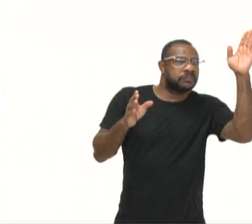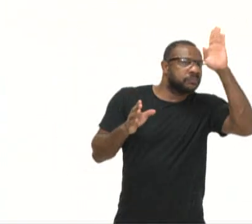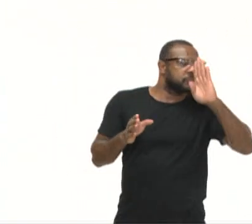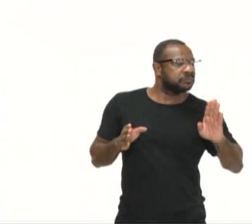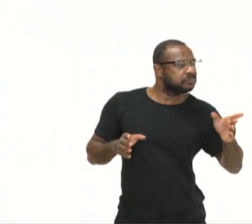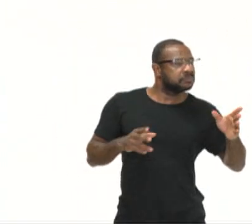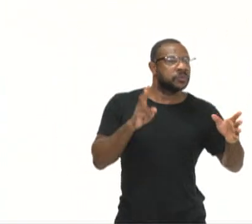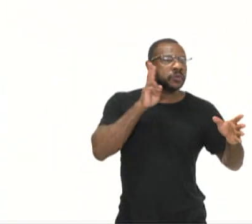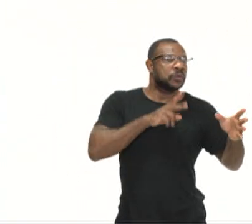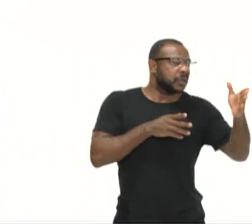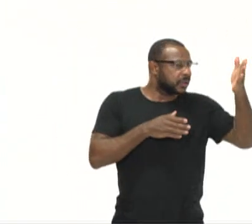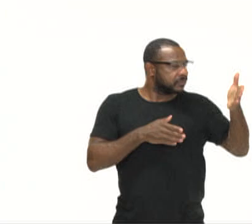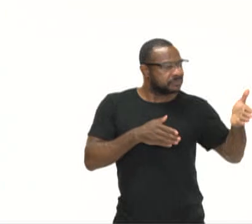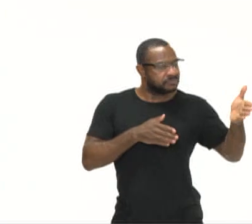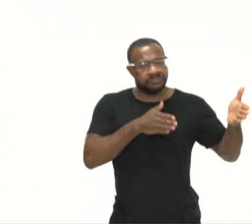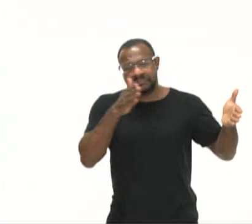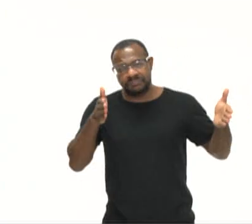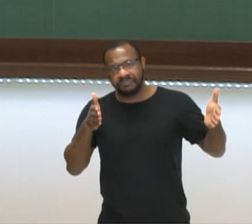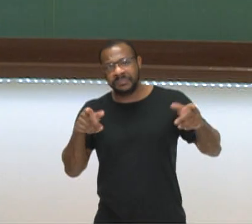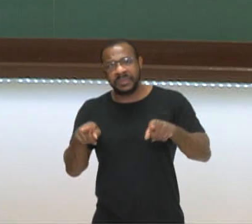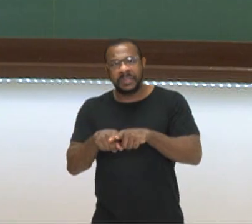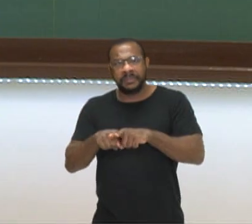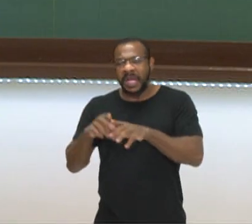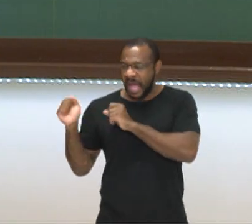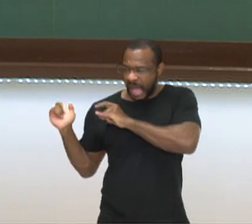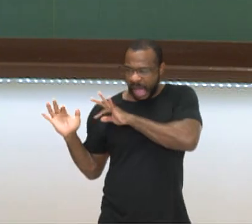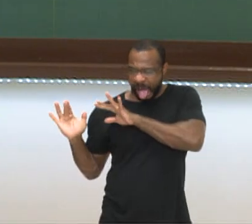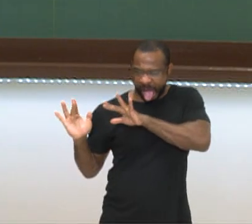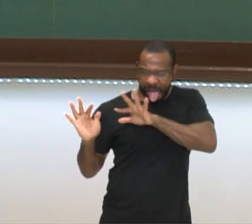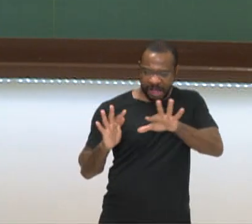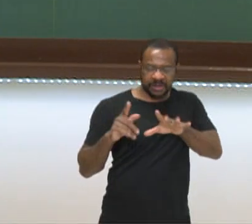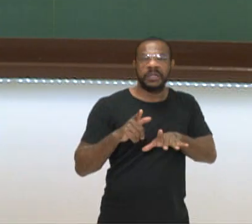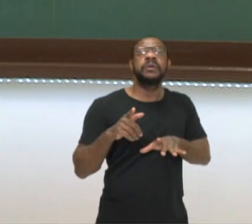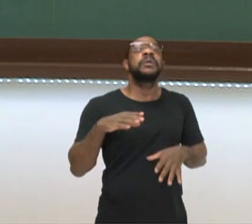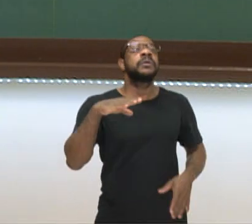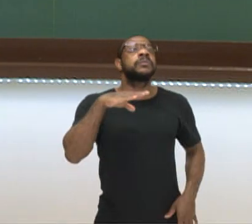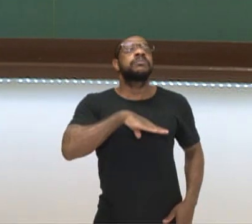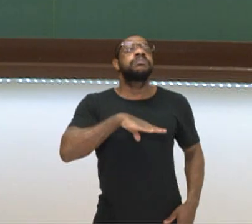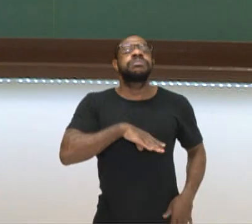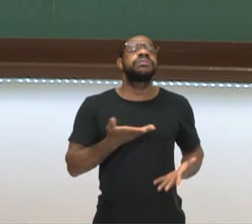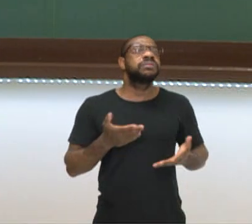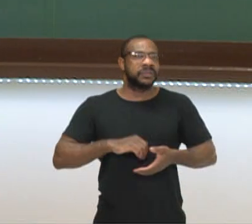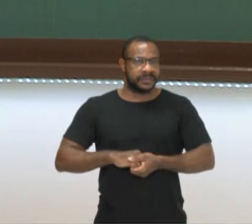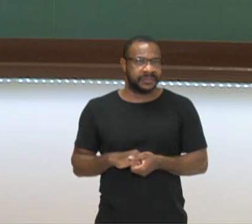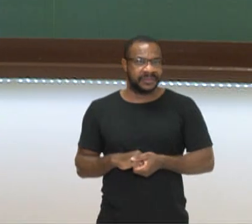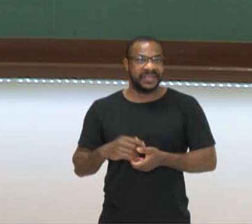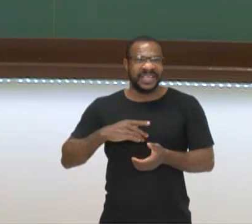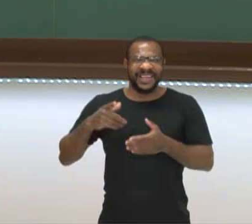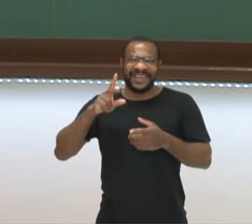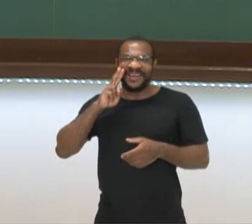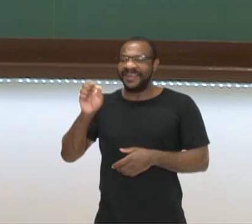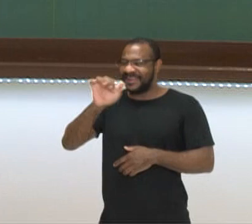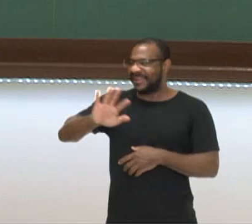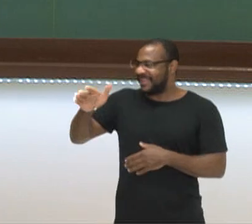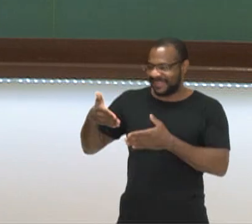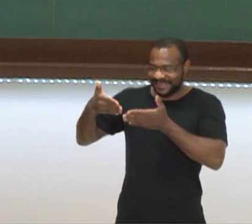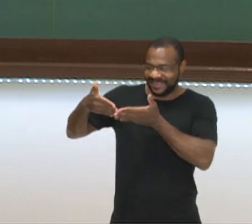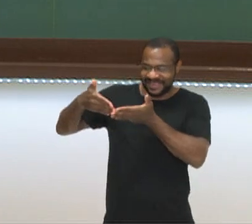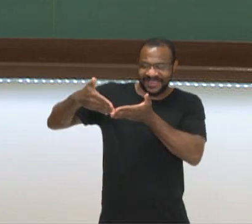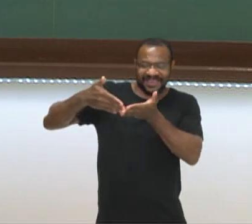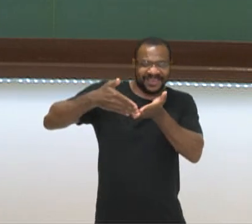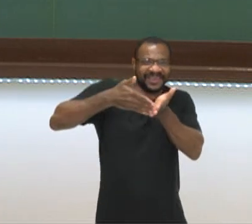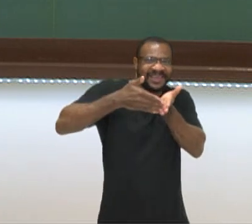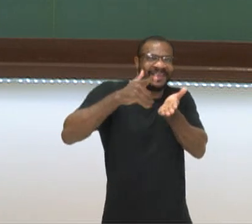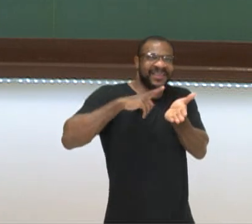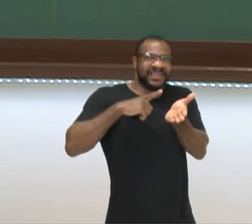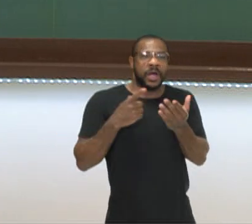quadro que mostra as esquadras, né, os navios que chegavam de Portugal com a coroa portuguesa,